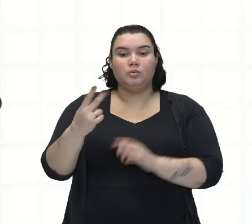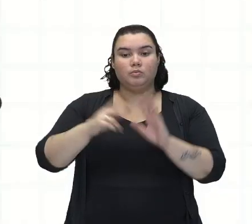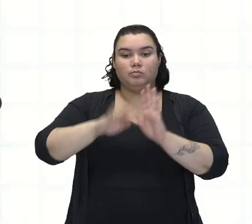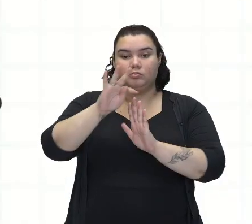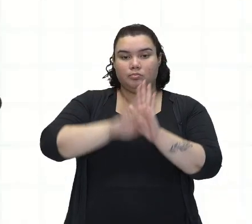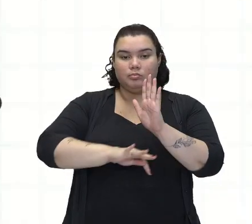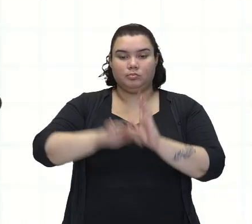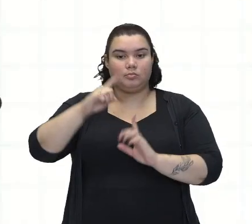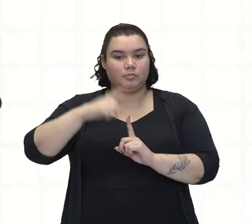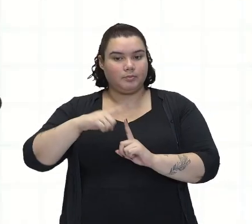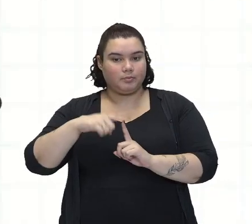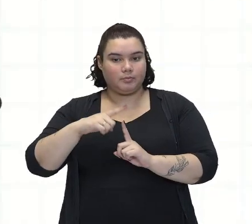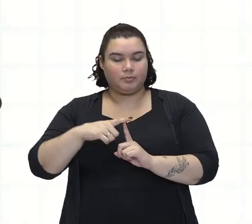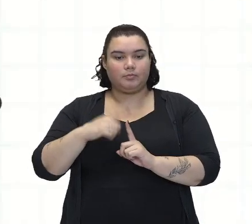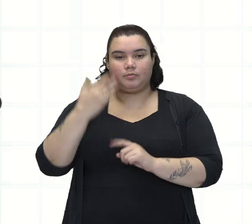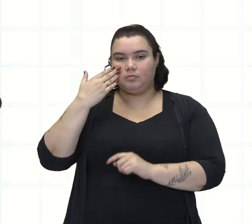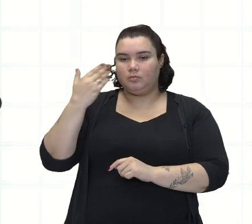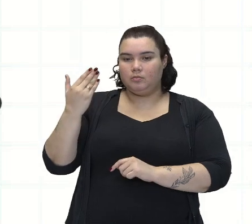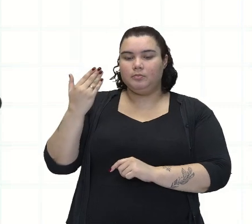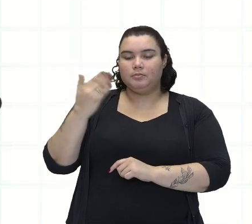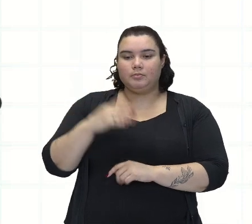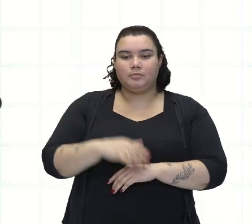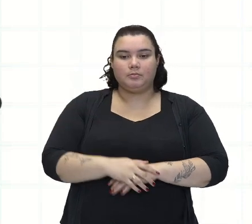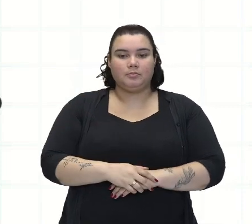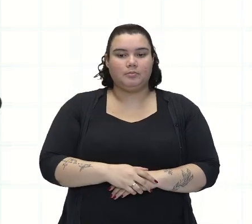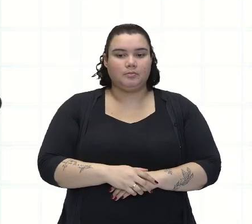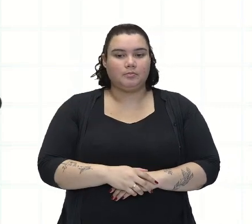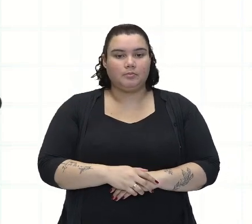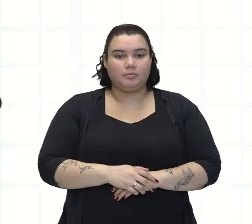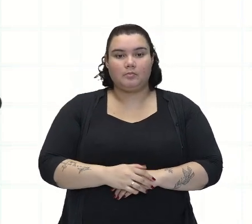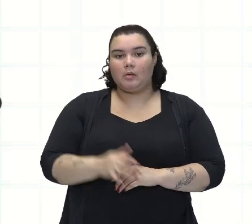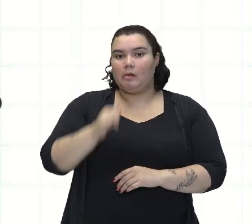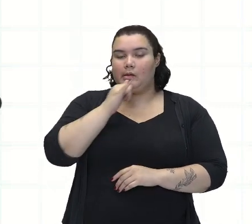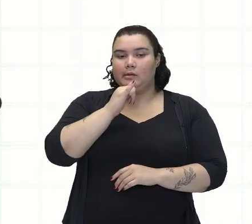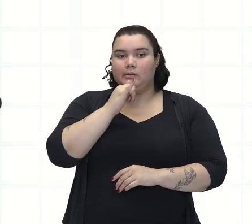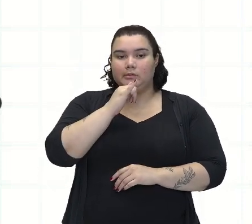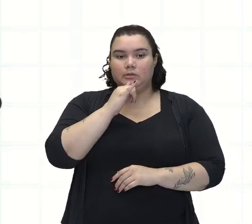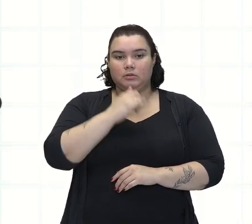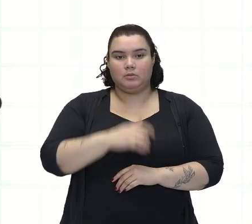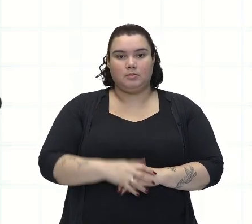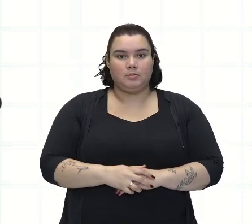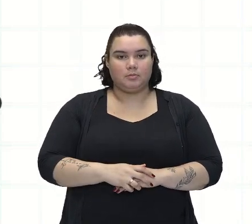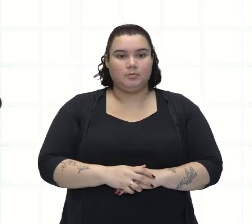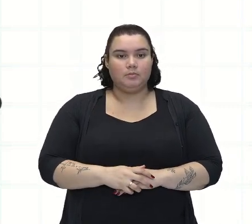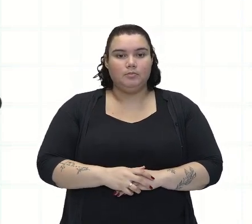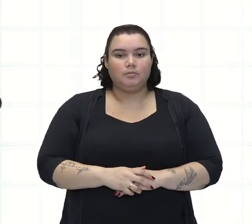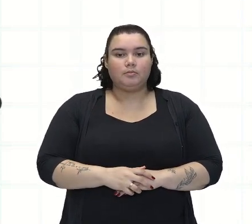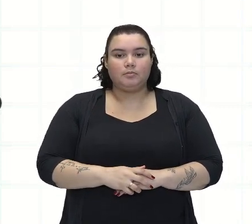tipos de textos mais recentes, como, por exemplo, olha lá,